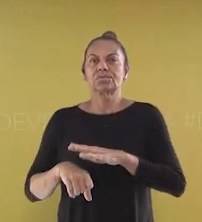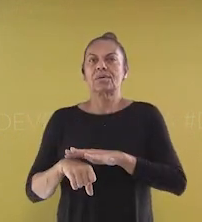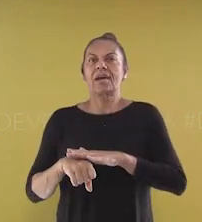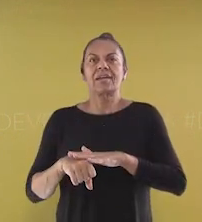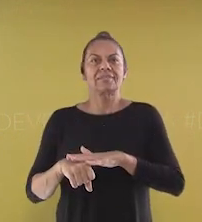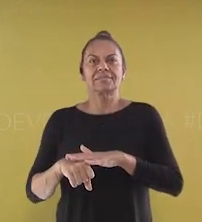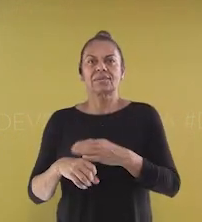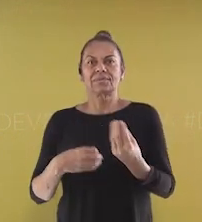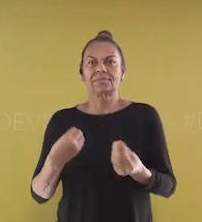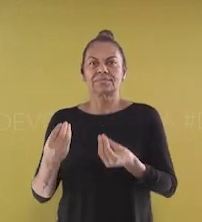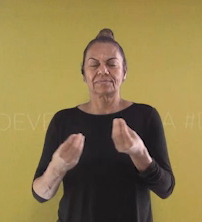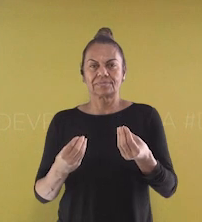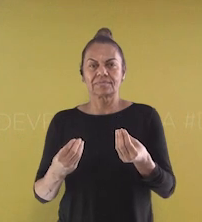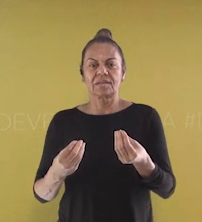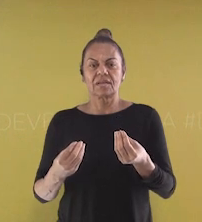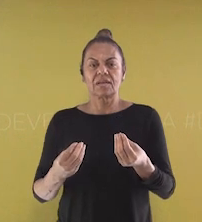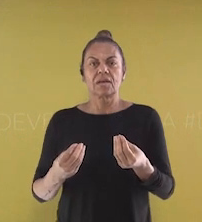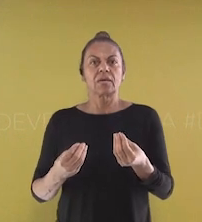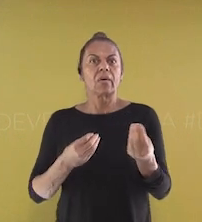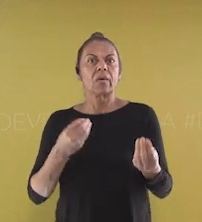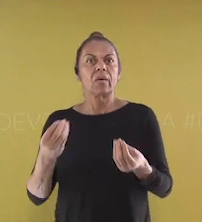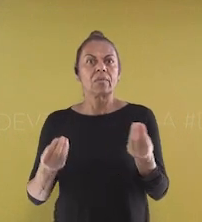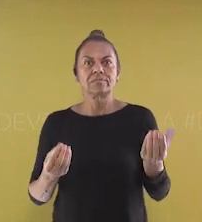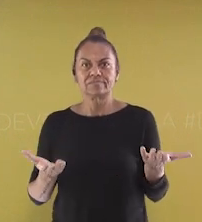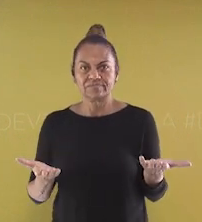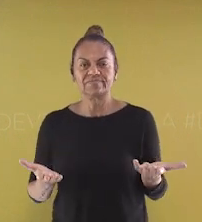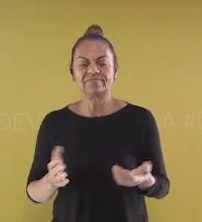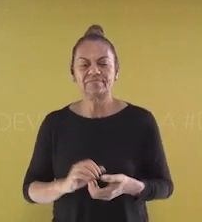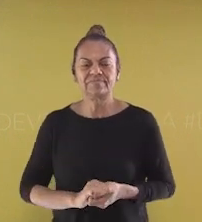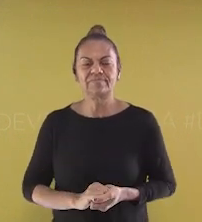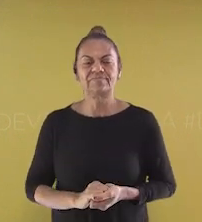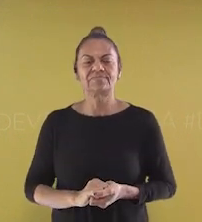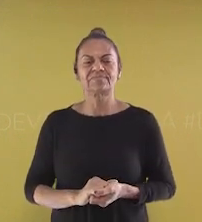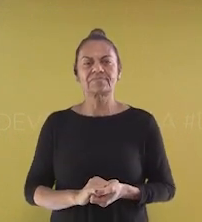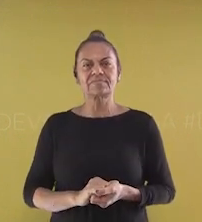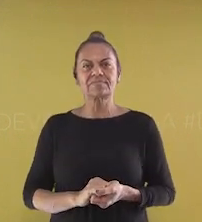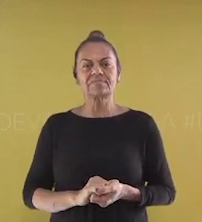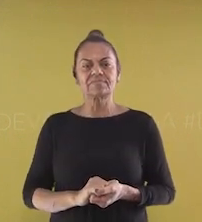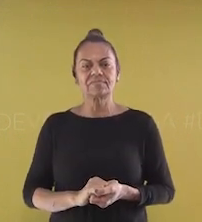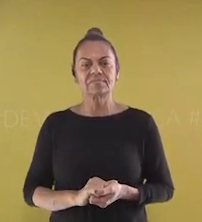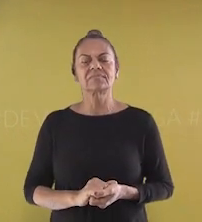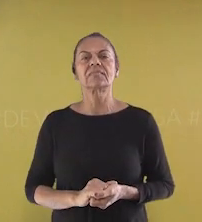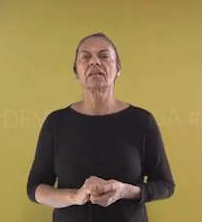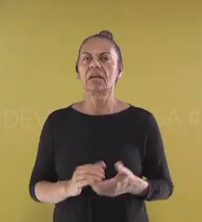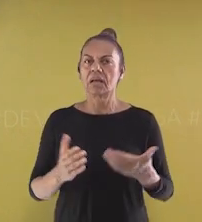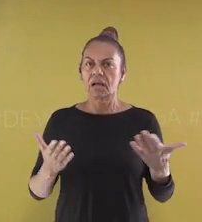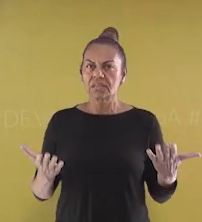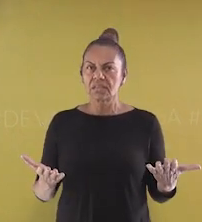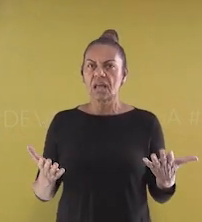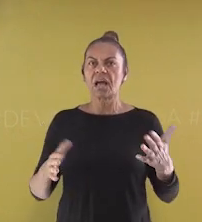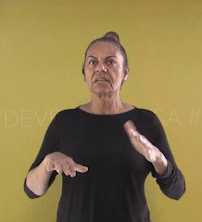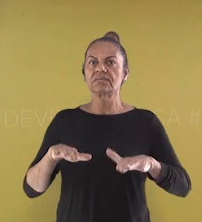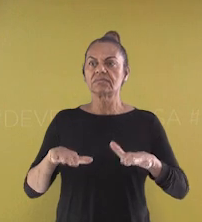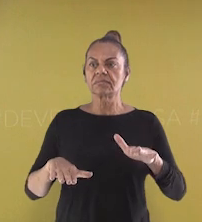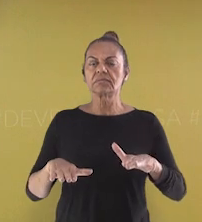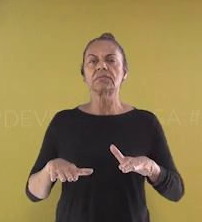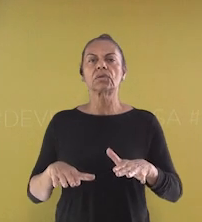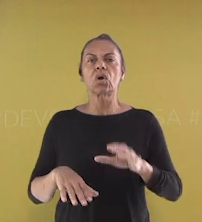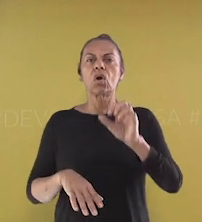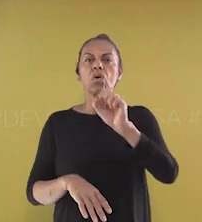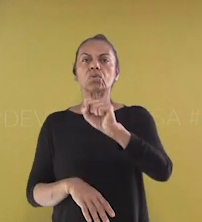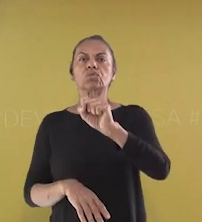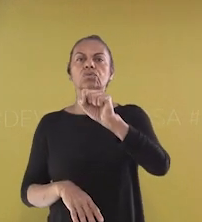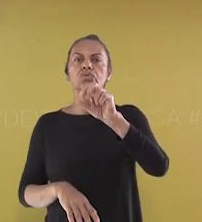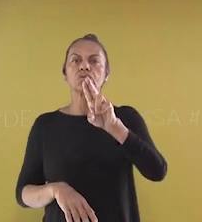verdade? Até porque não é possível prever quando vamos ficar doentes. Mesmo com todo o